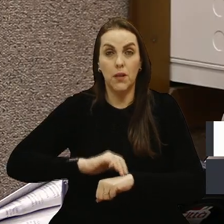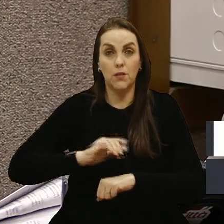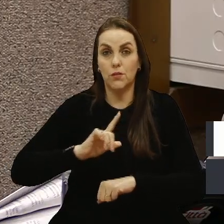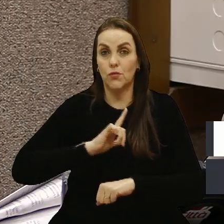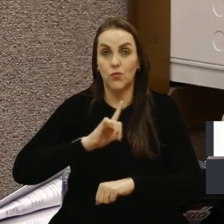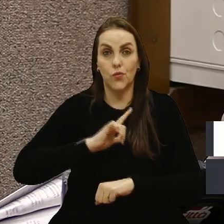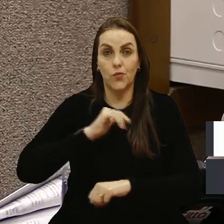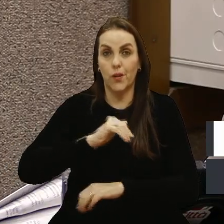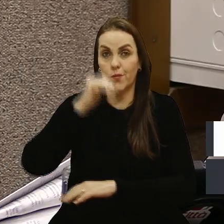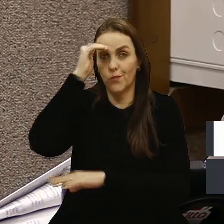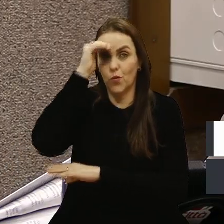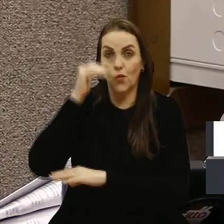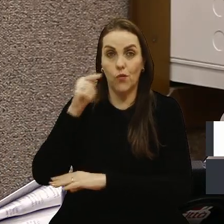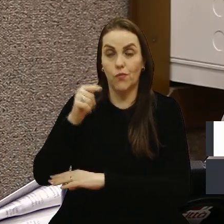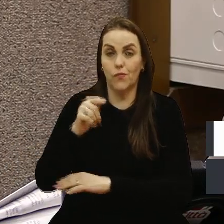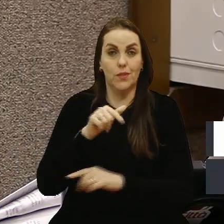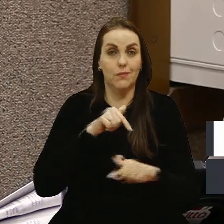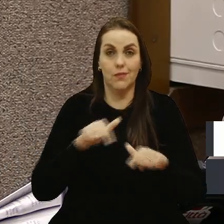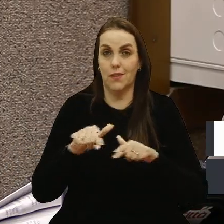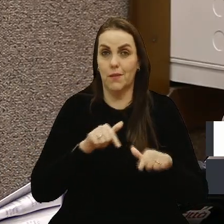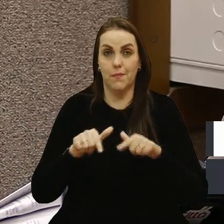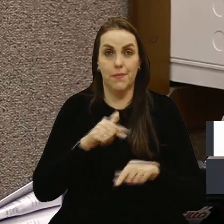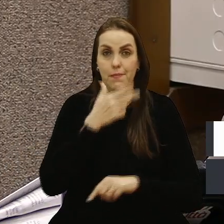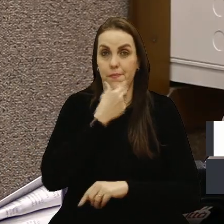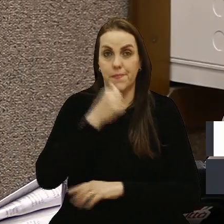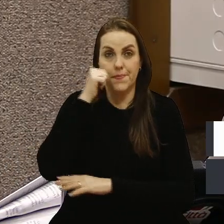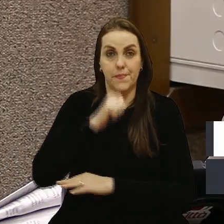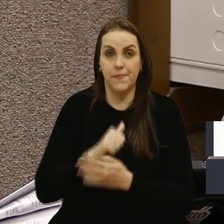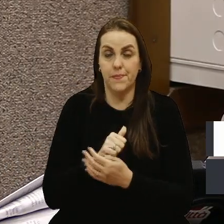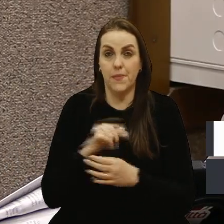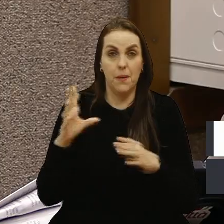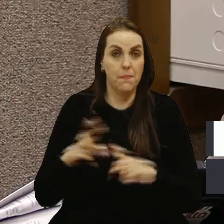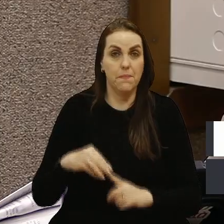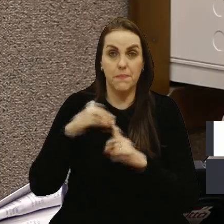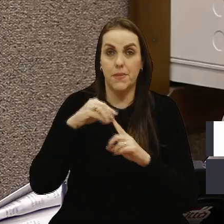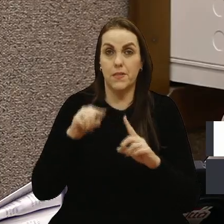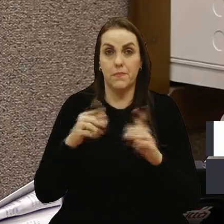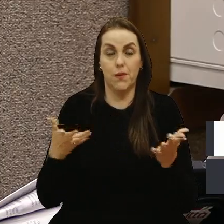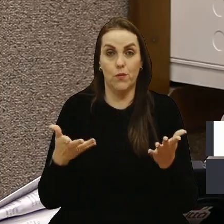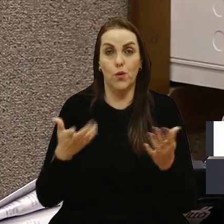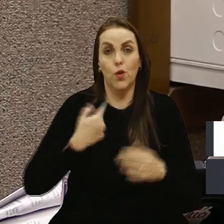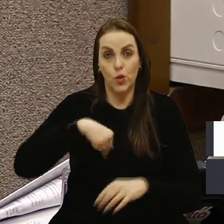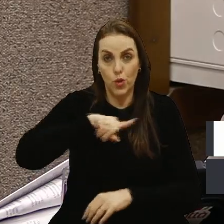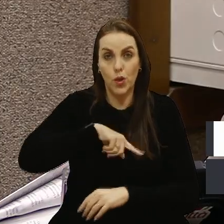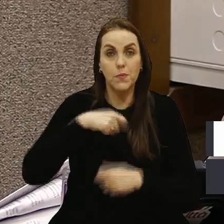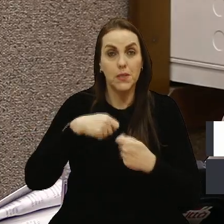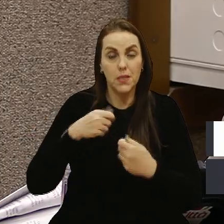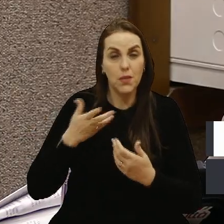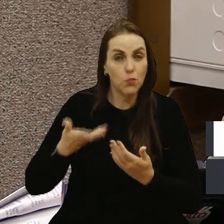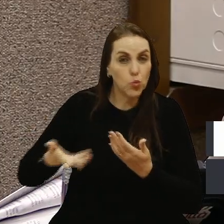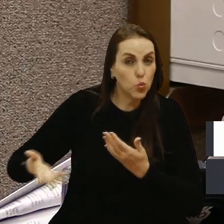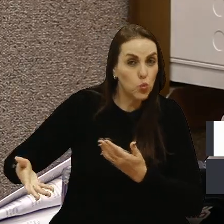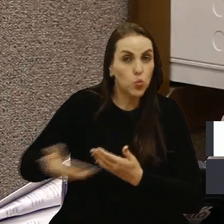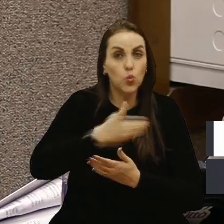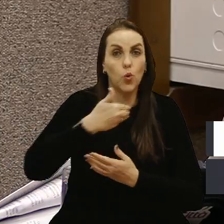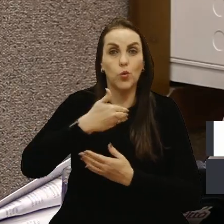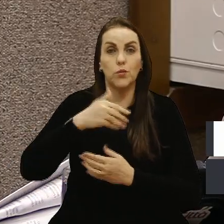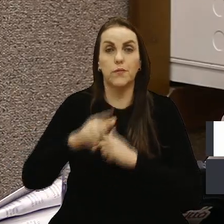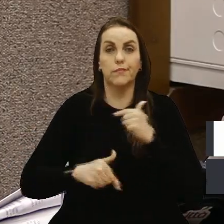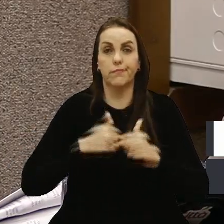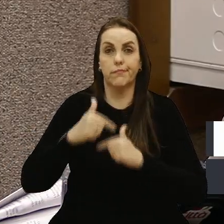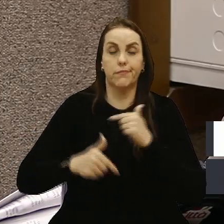do trabalhador e da trabalhadora. Essa é a questão principal. Nós precisamos ouvir todos os trabalhadores